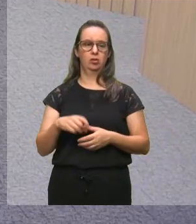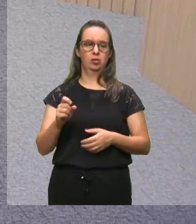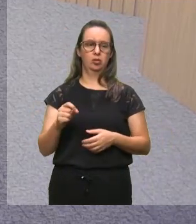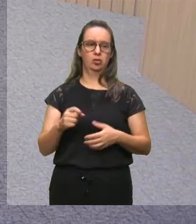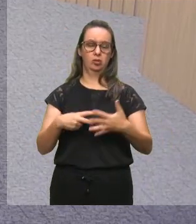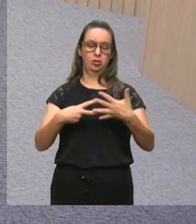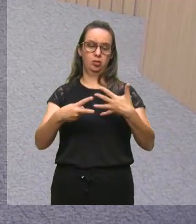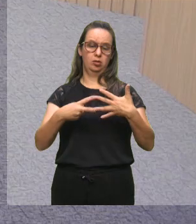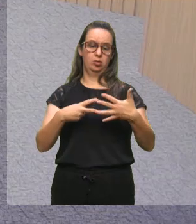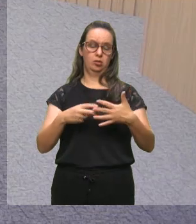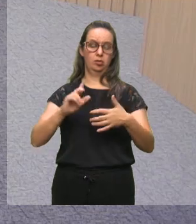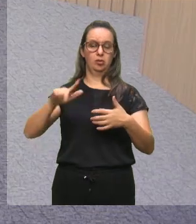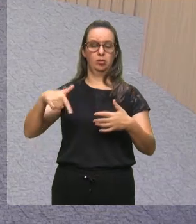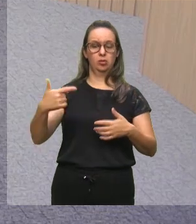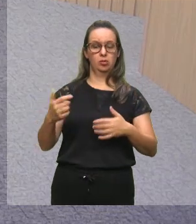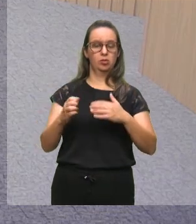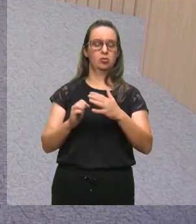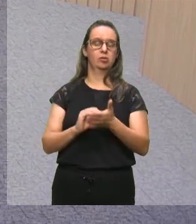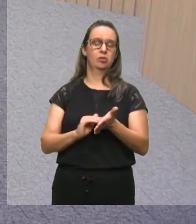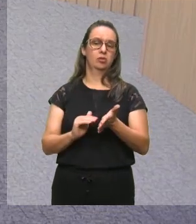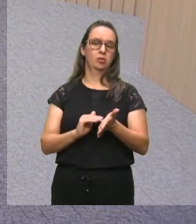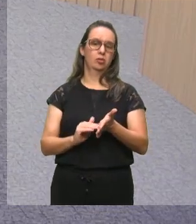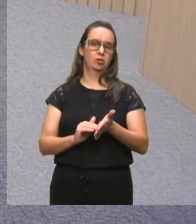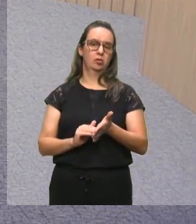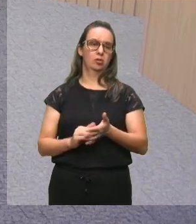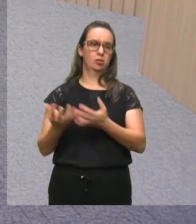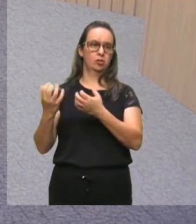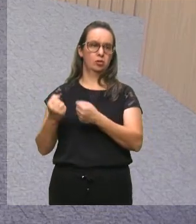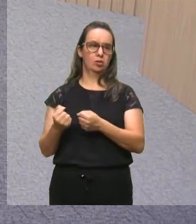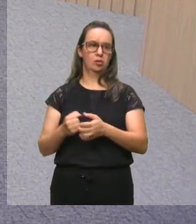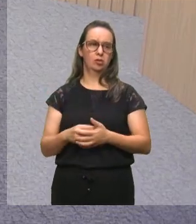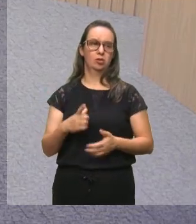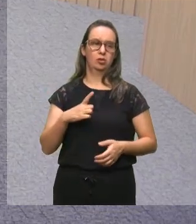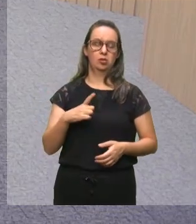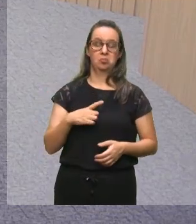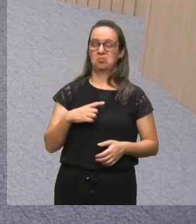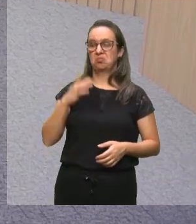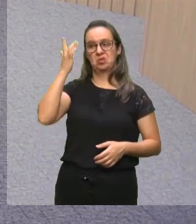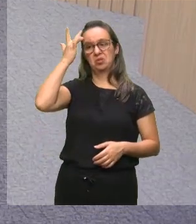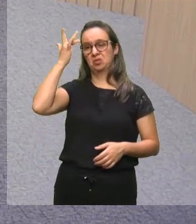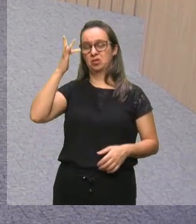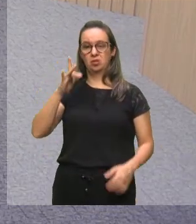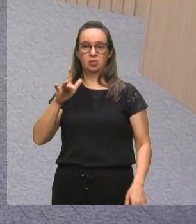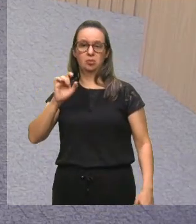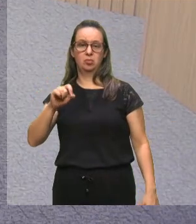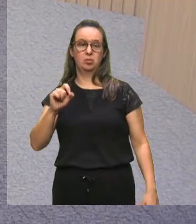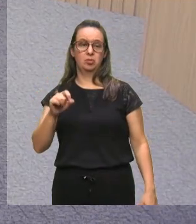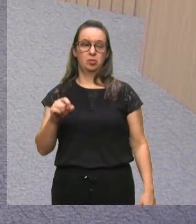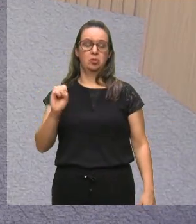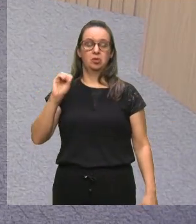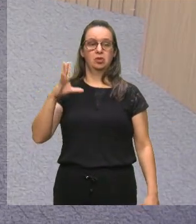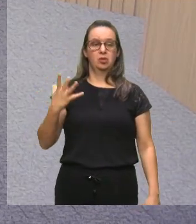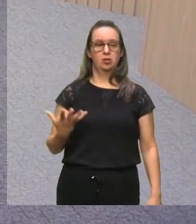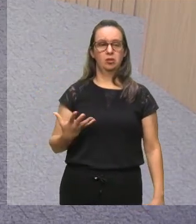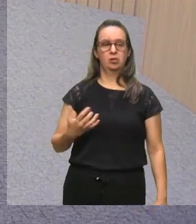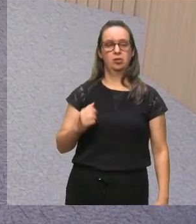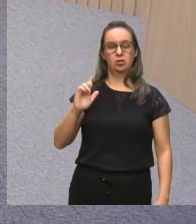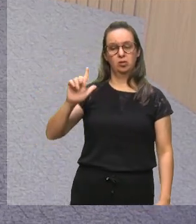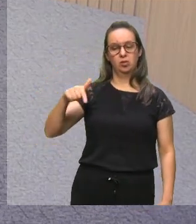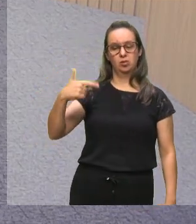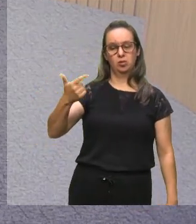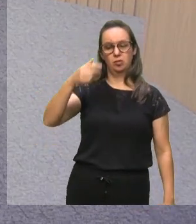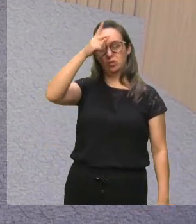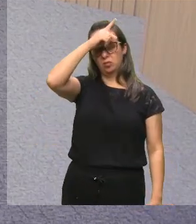vai assumir, a gente tem os conselhos aqui, e ninguém sabe qual o tamanho dessa bomba que vai explodir no colo da próxima gestão. É,